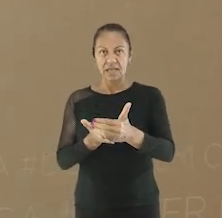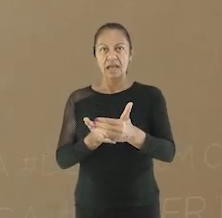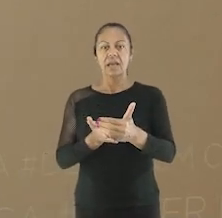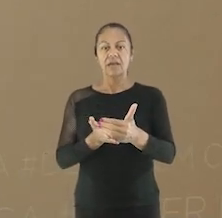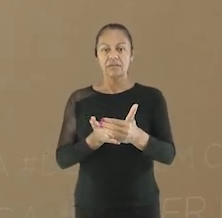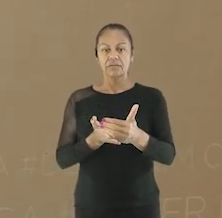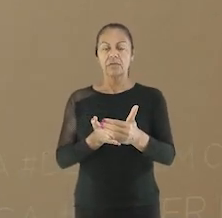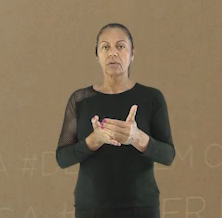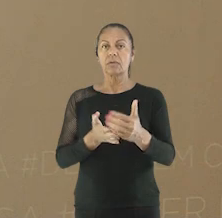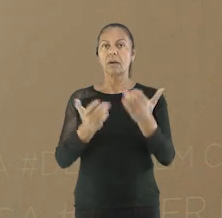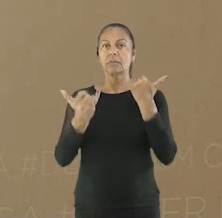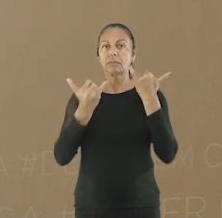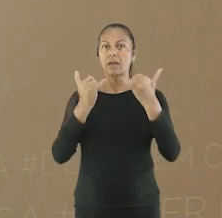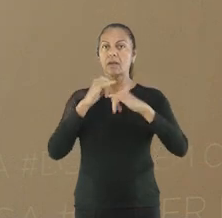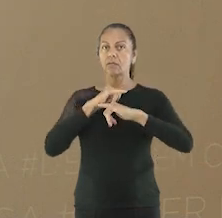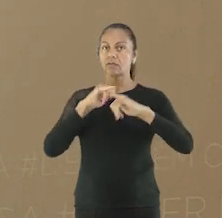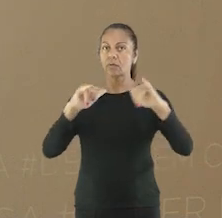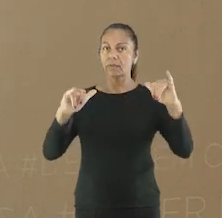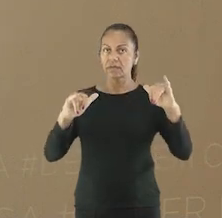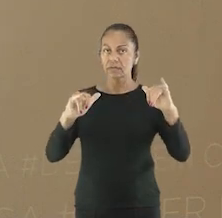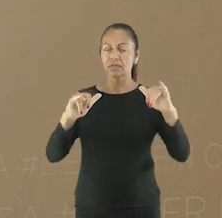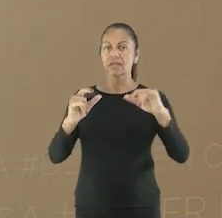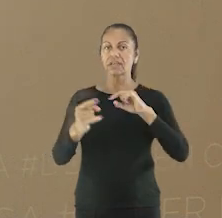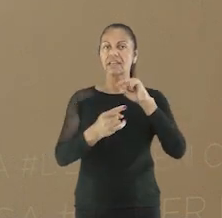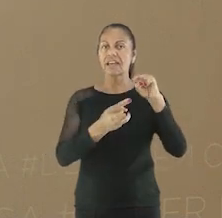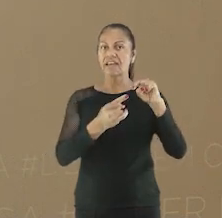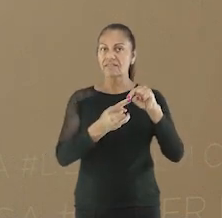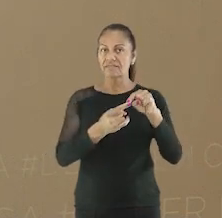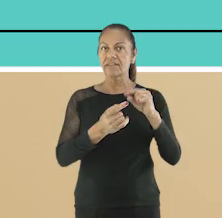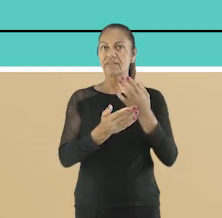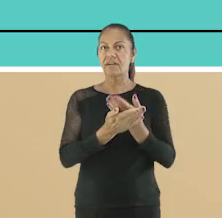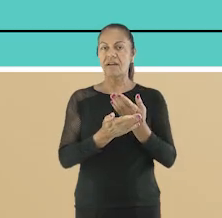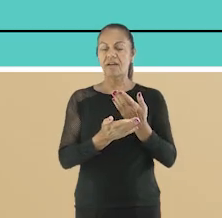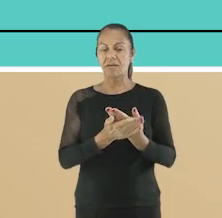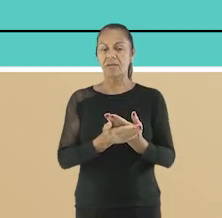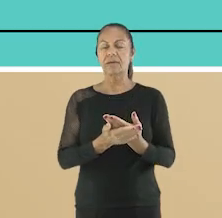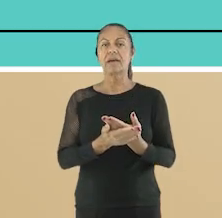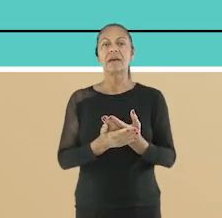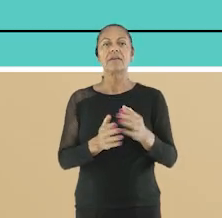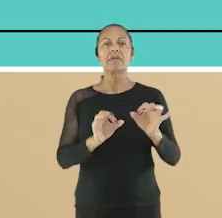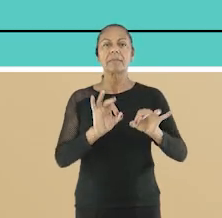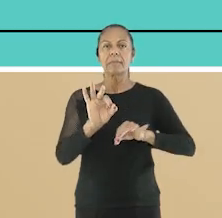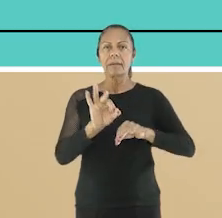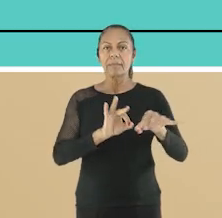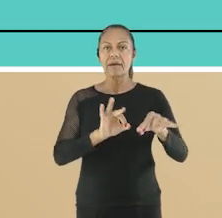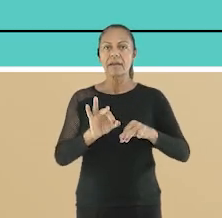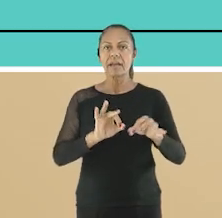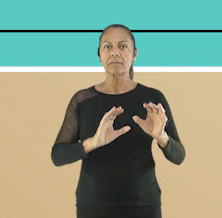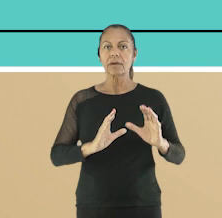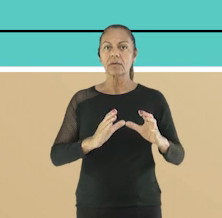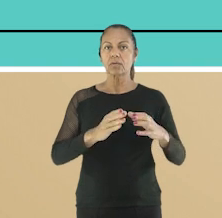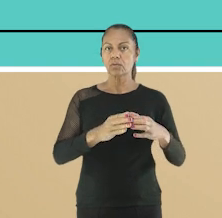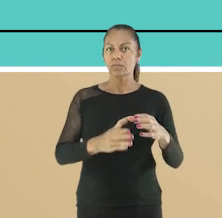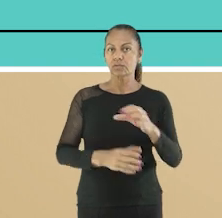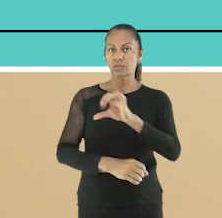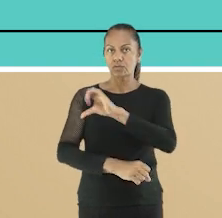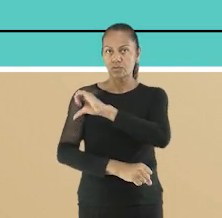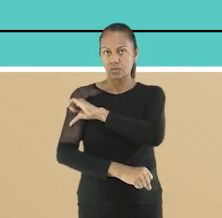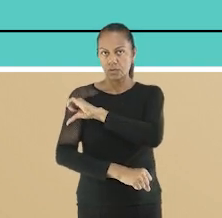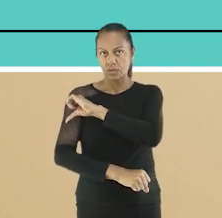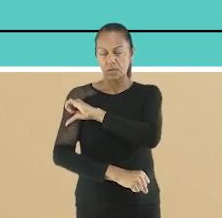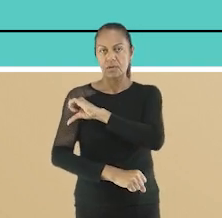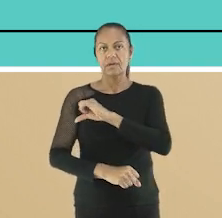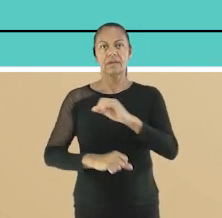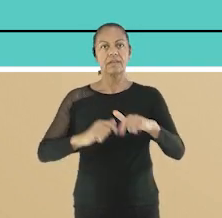passar para todos vocês algumas informações sobre a nossa interação de hoje. Essa aula foi planejada para as turmas de nono ano do ensino